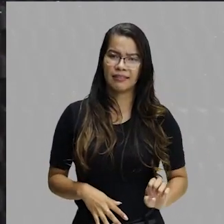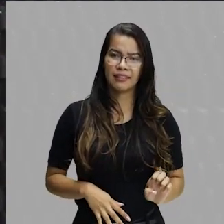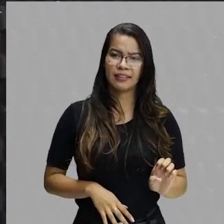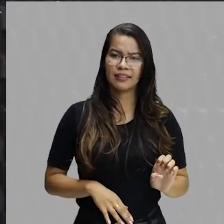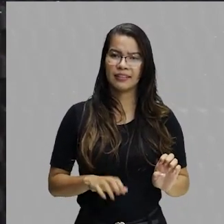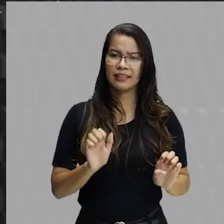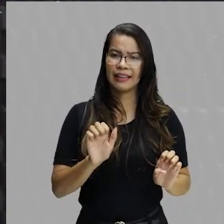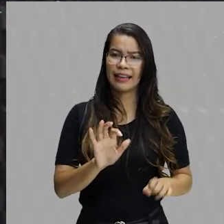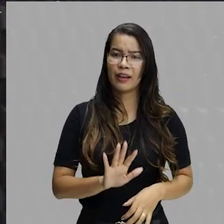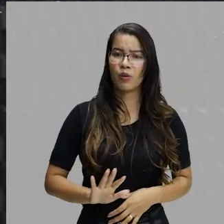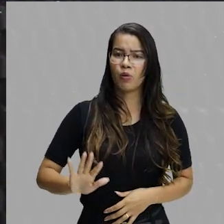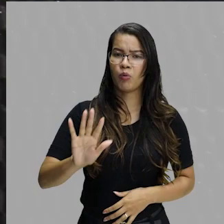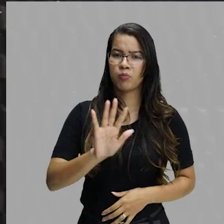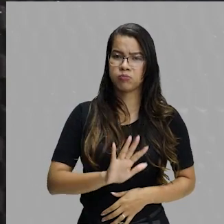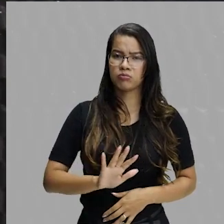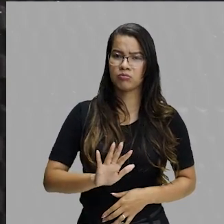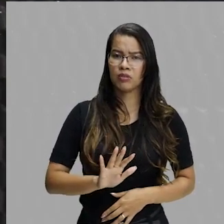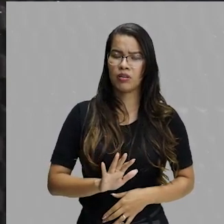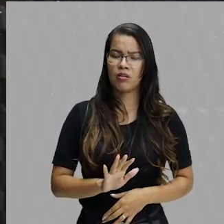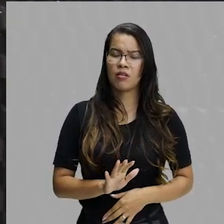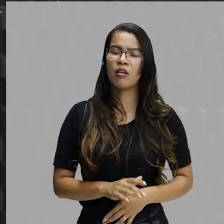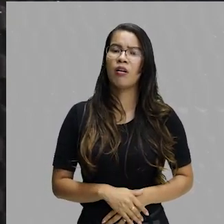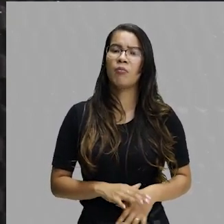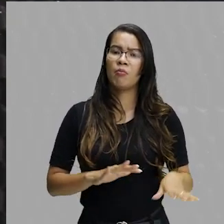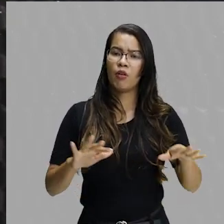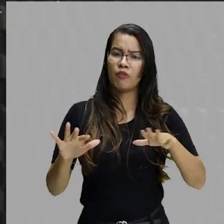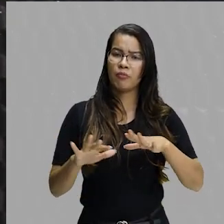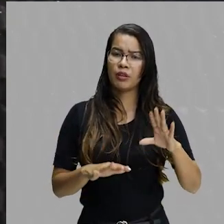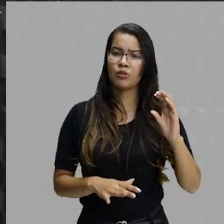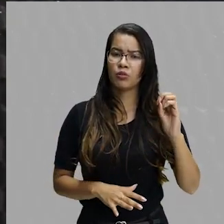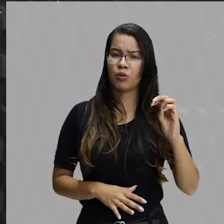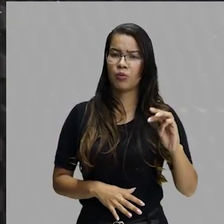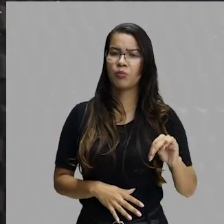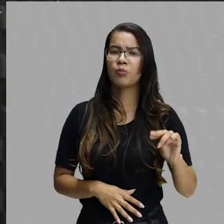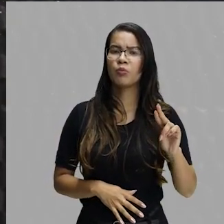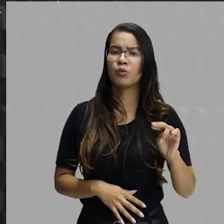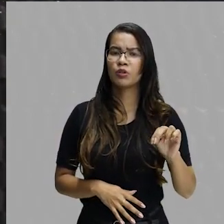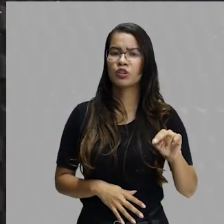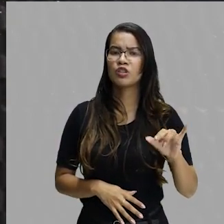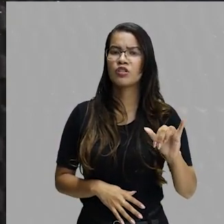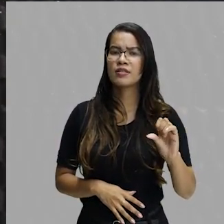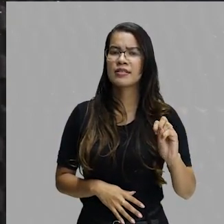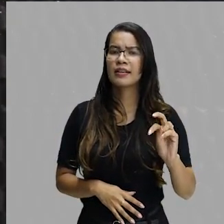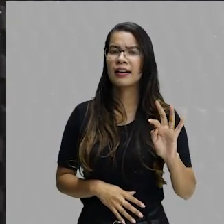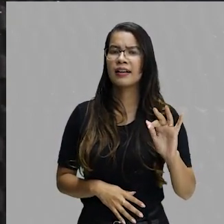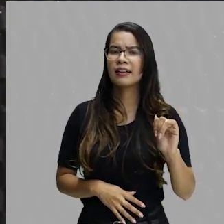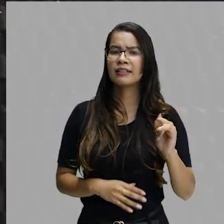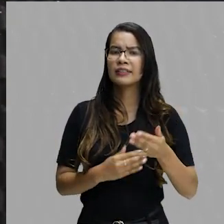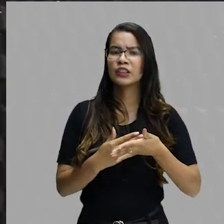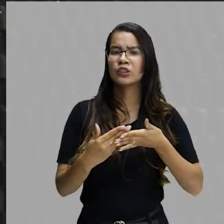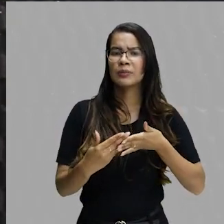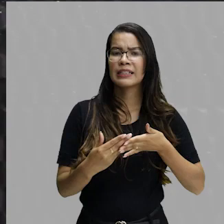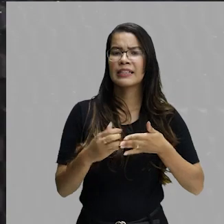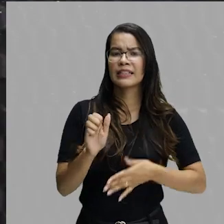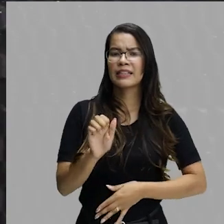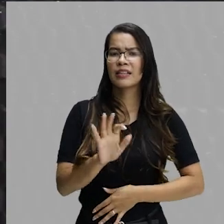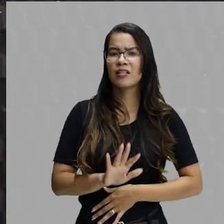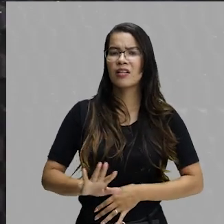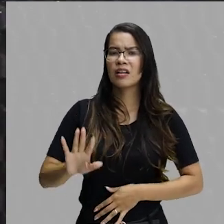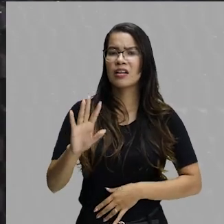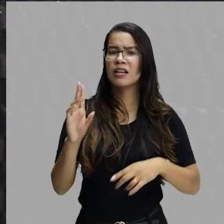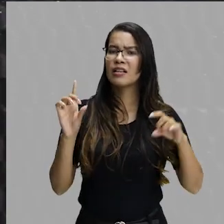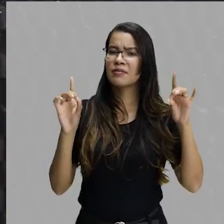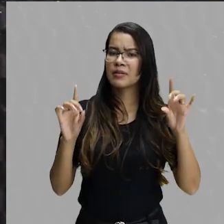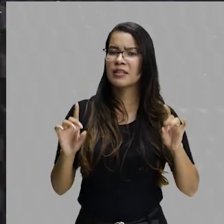movimentos esquerdistas, comunistas, eles vão avançar na Europa, principalmente pela vitória da Revolução Bolchevista